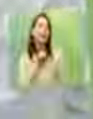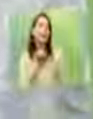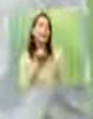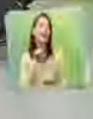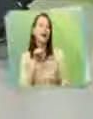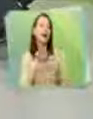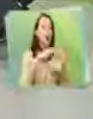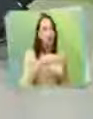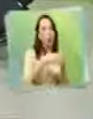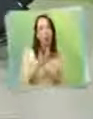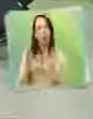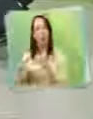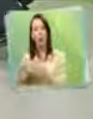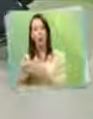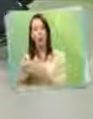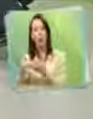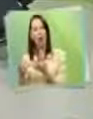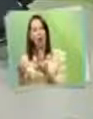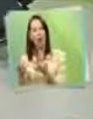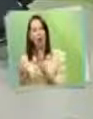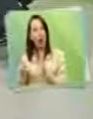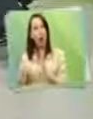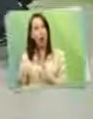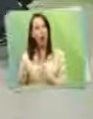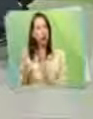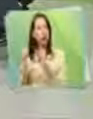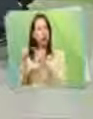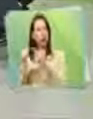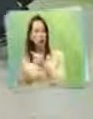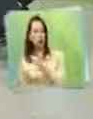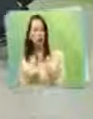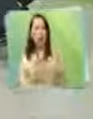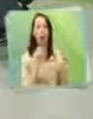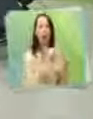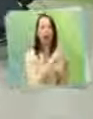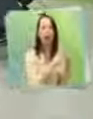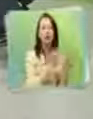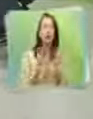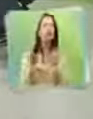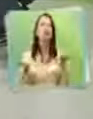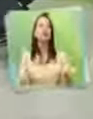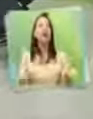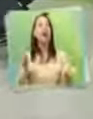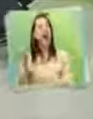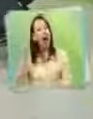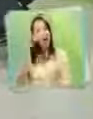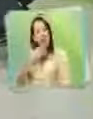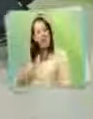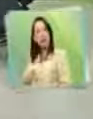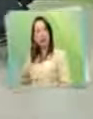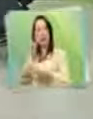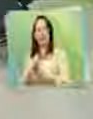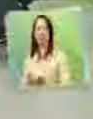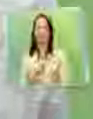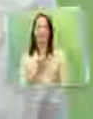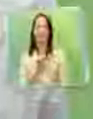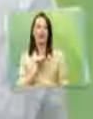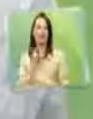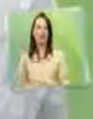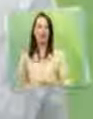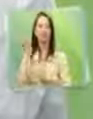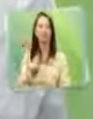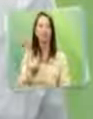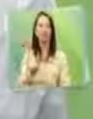da relação entre grupos de interesse, de um modo geral, na sociedade, ela é mediatizada pelo Estado. Quer dizer, isso